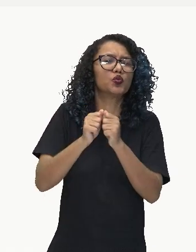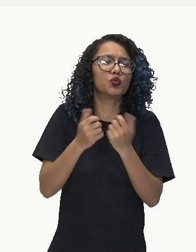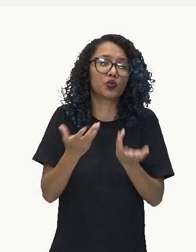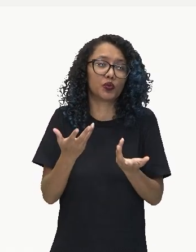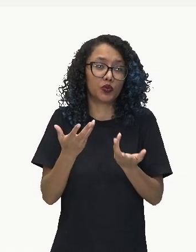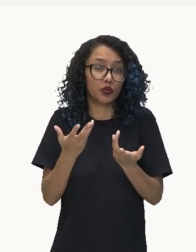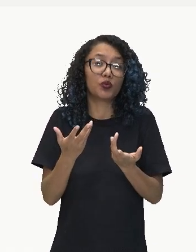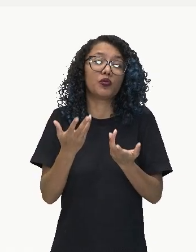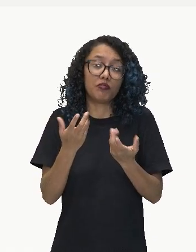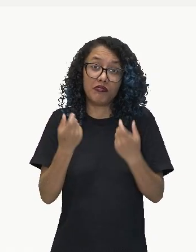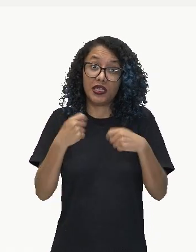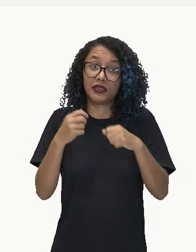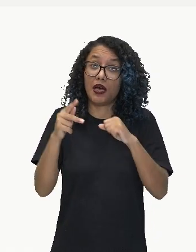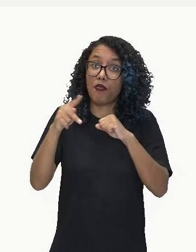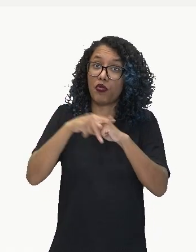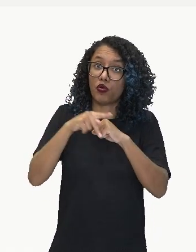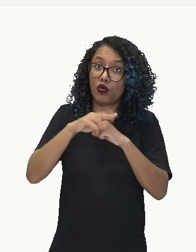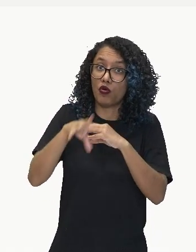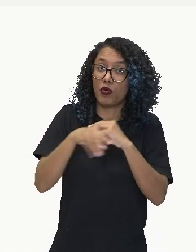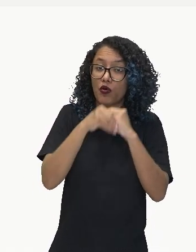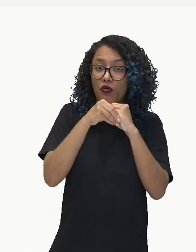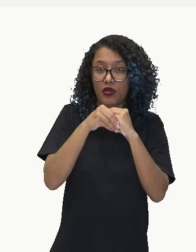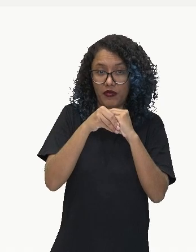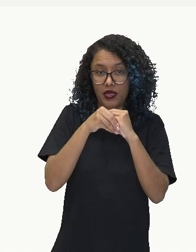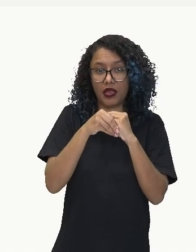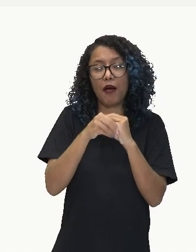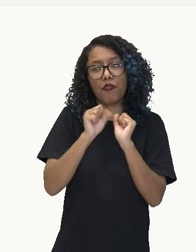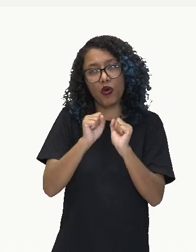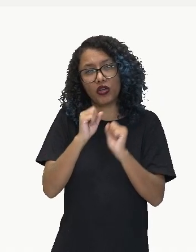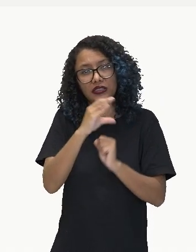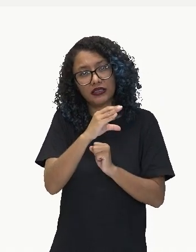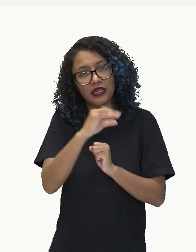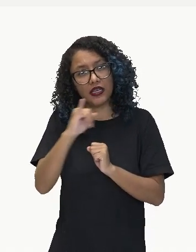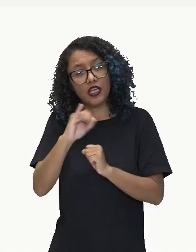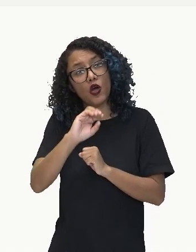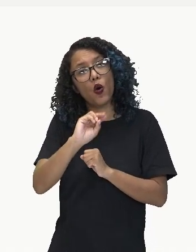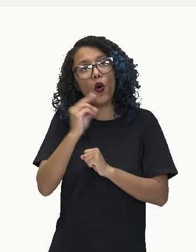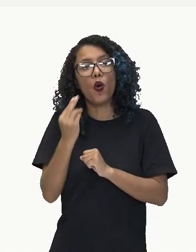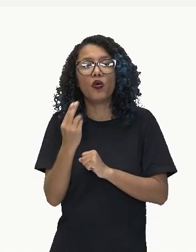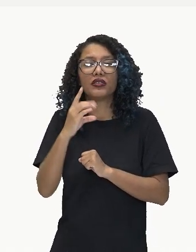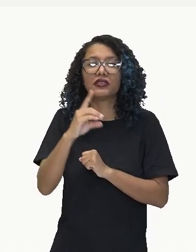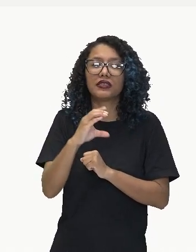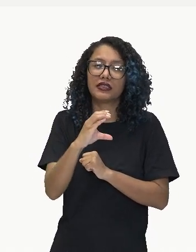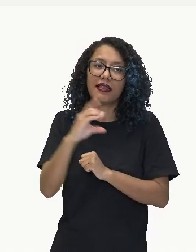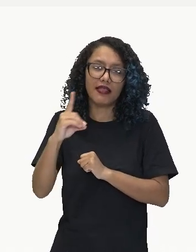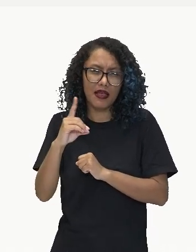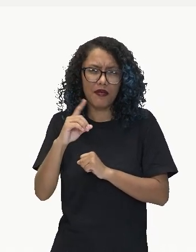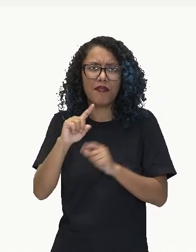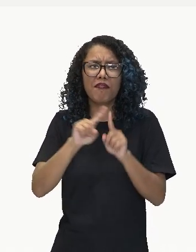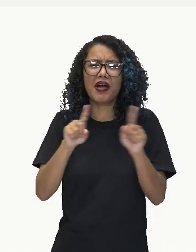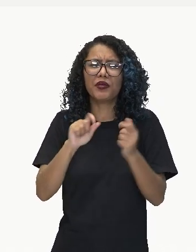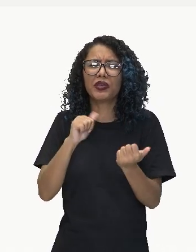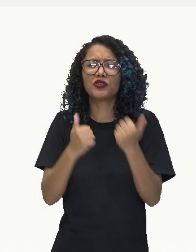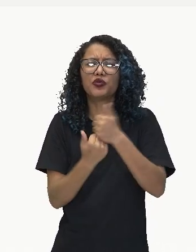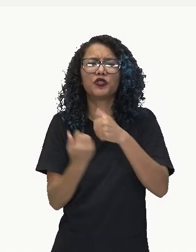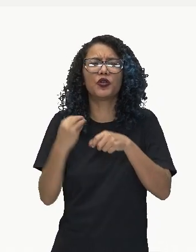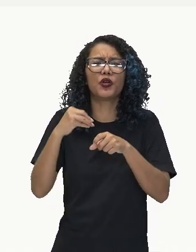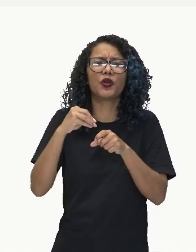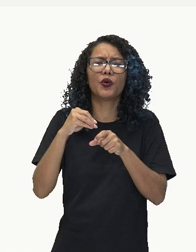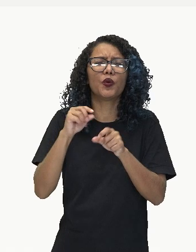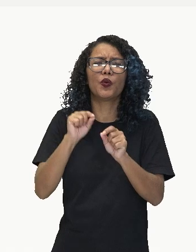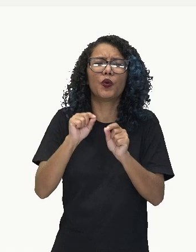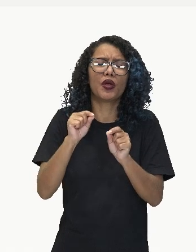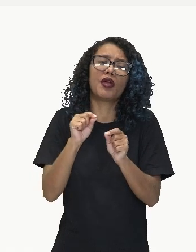do pronome complemento direto e indireto. Isso para substituir o quê, professor? Para substituir o